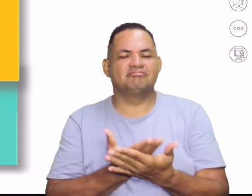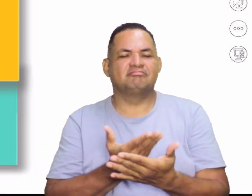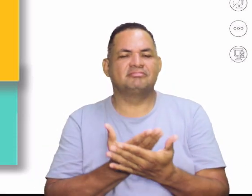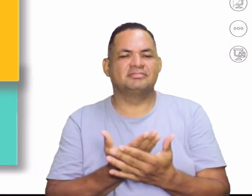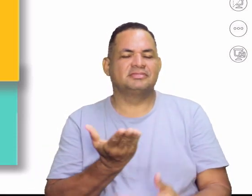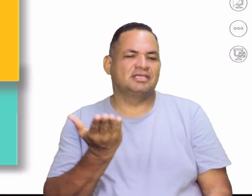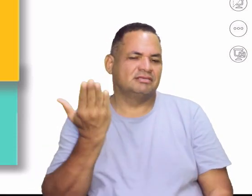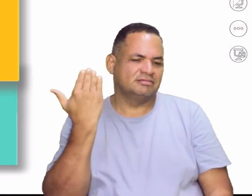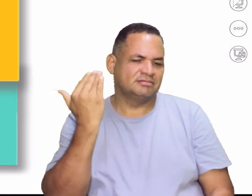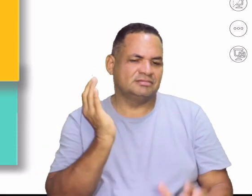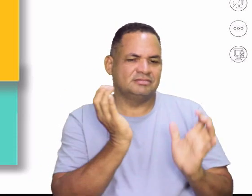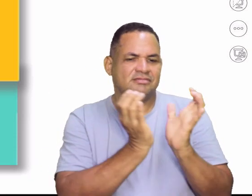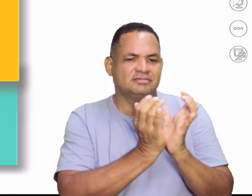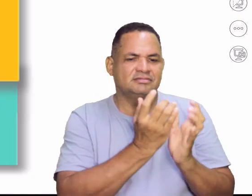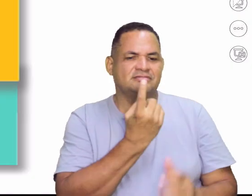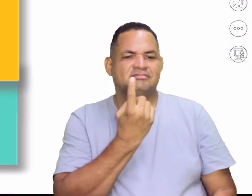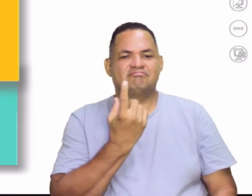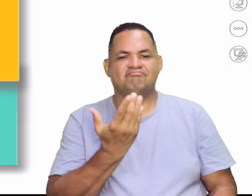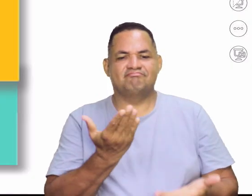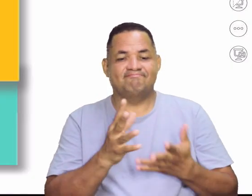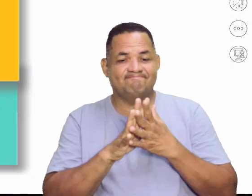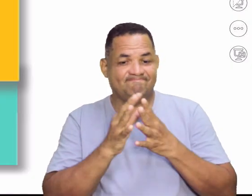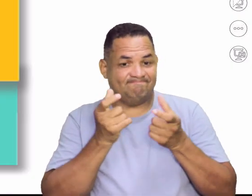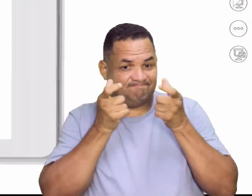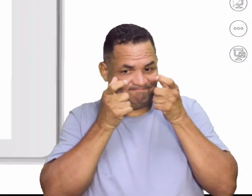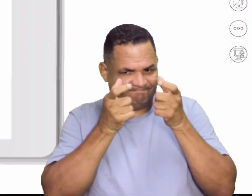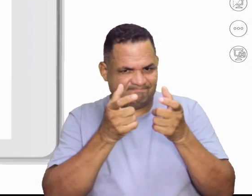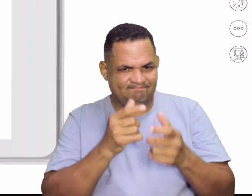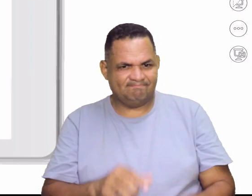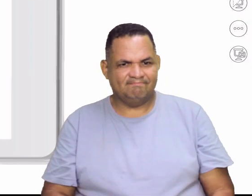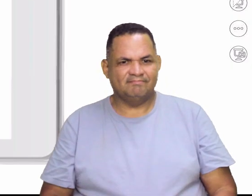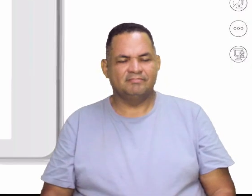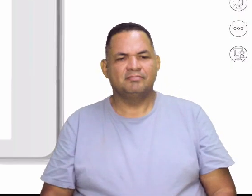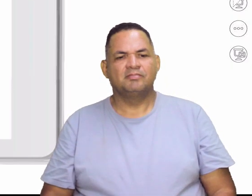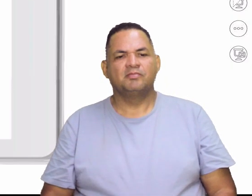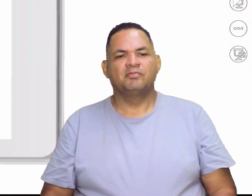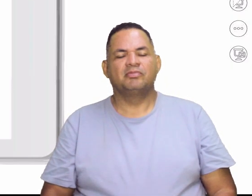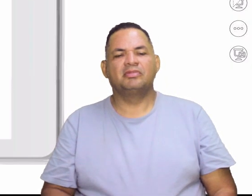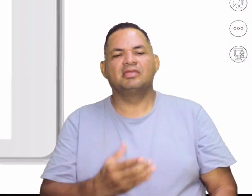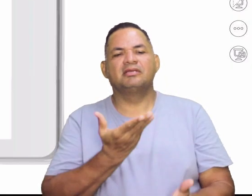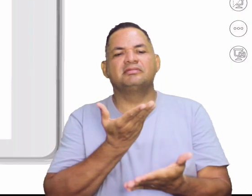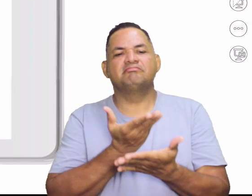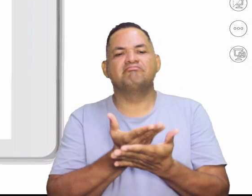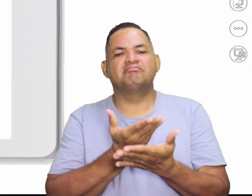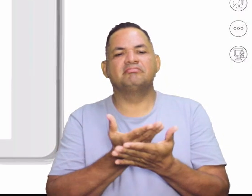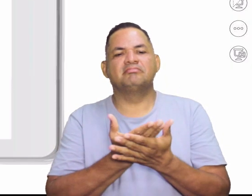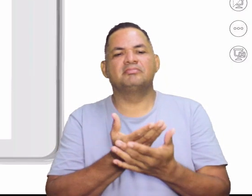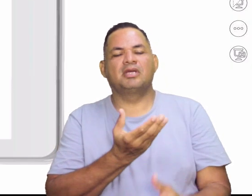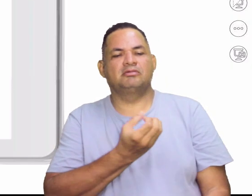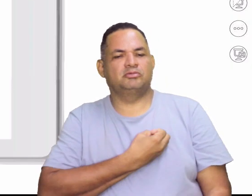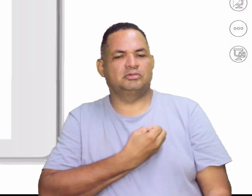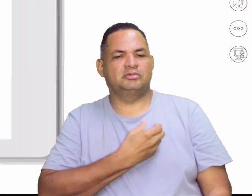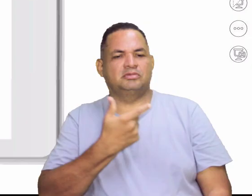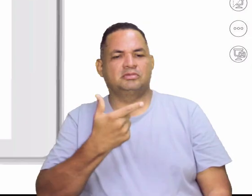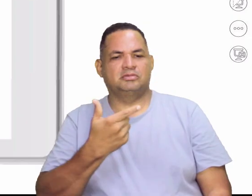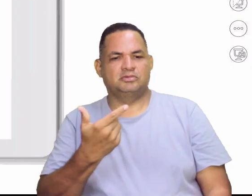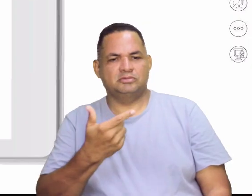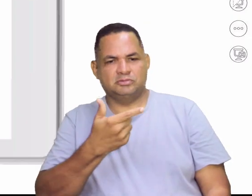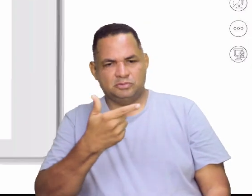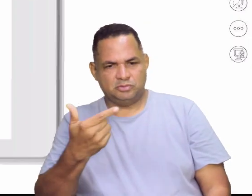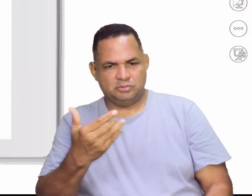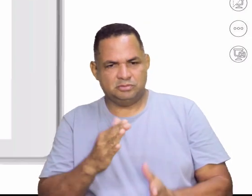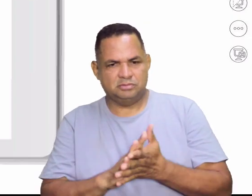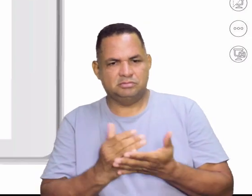também durante a unidade 1 inteira. Então, presta bem atenção. Nós vamos falar agora da aula 2, que é a crise do